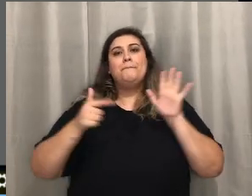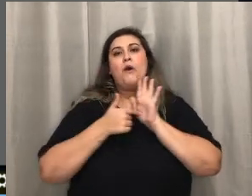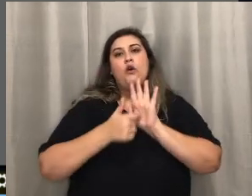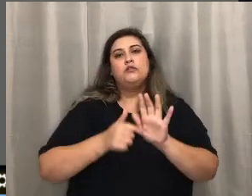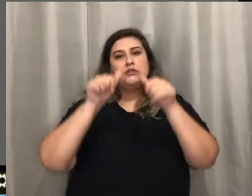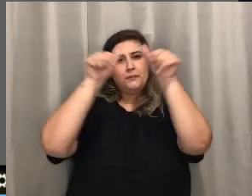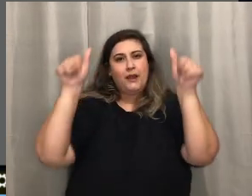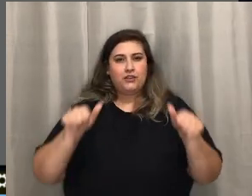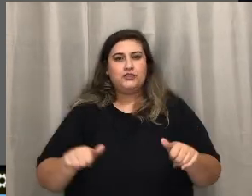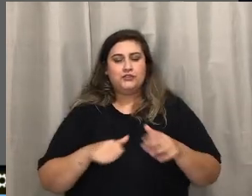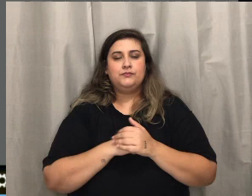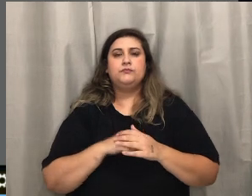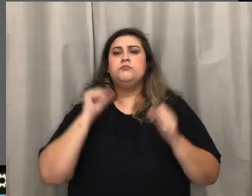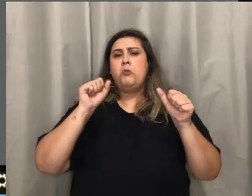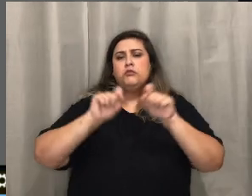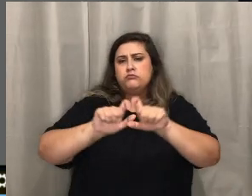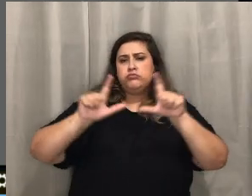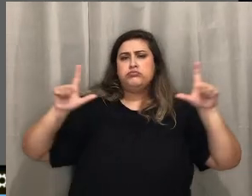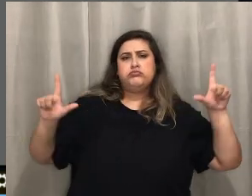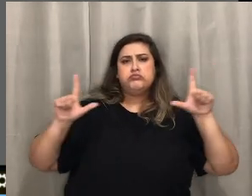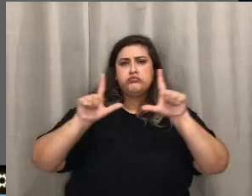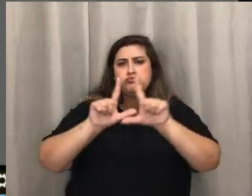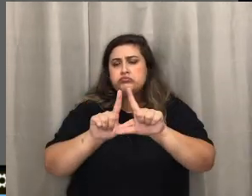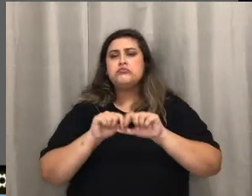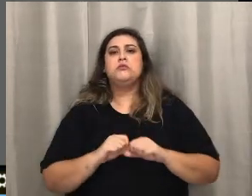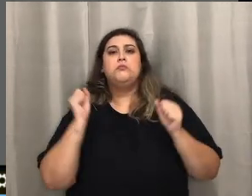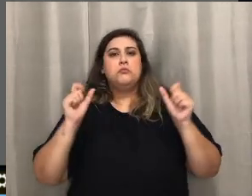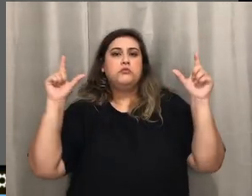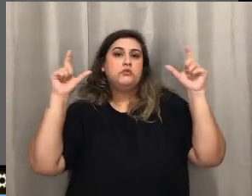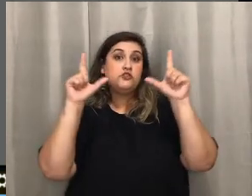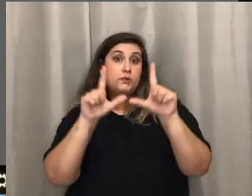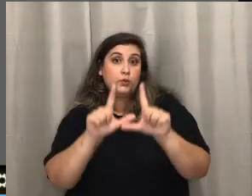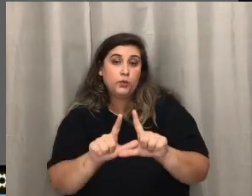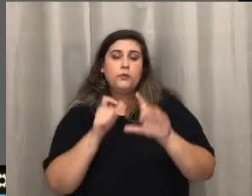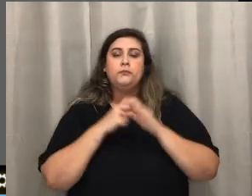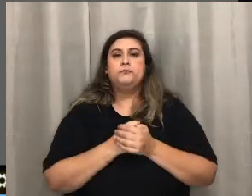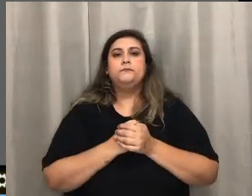imagem. Aqui nós podemos ampliar, nós podemos diminuir.